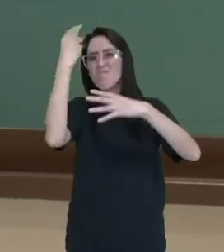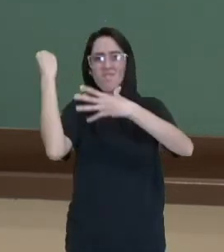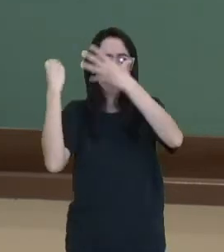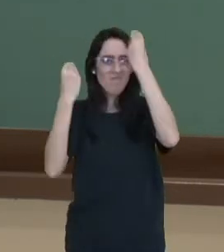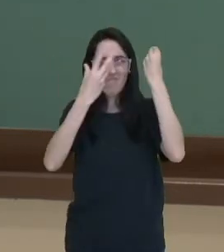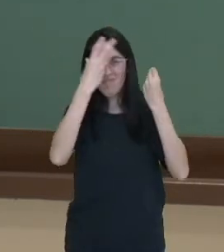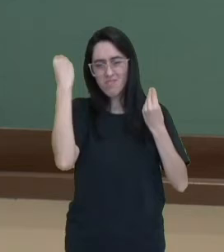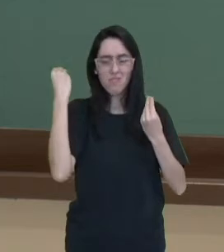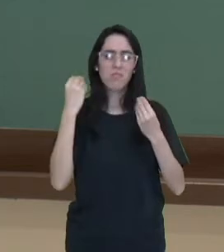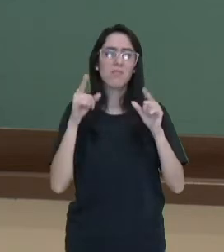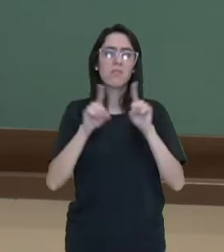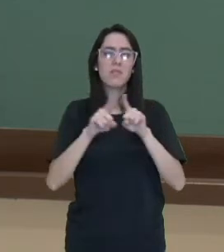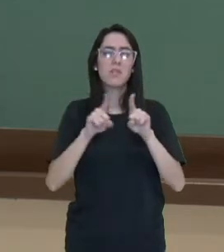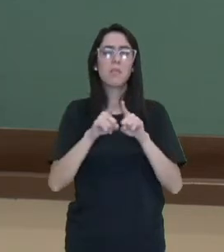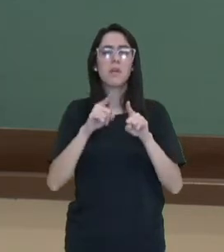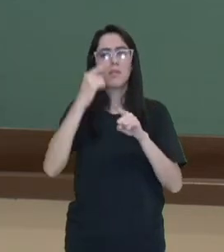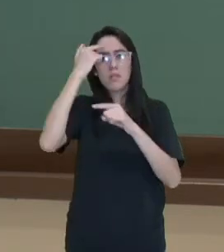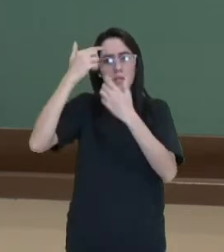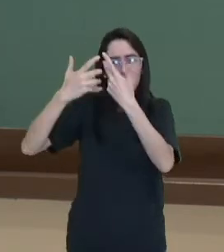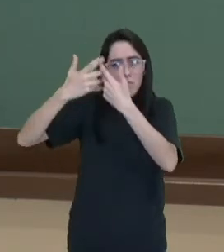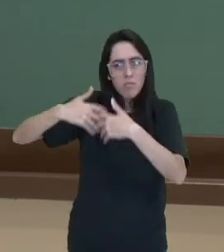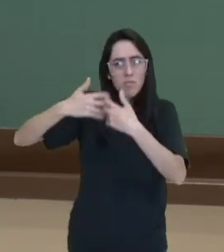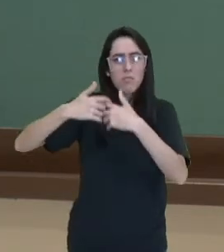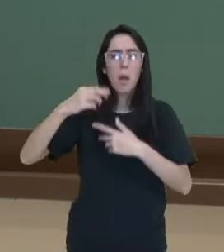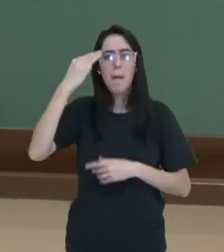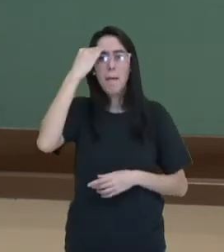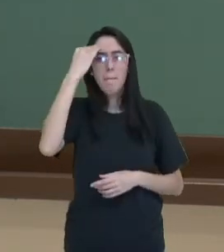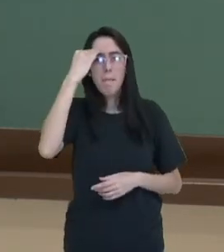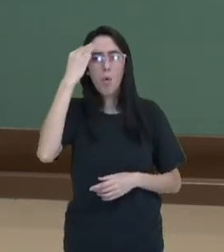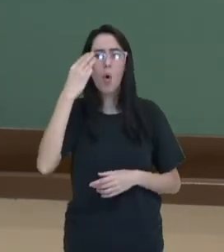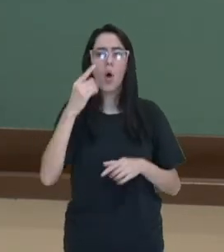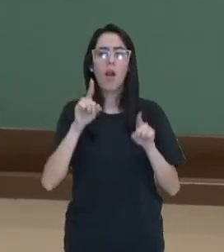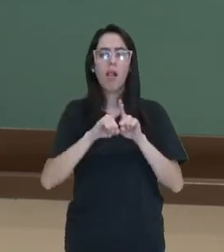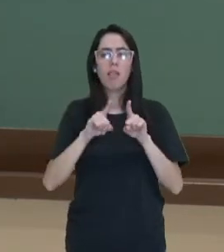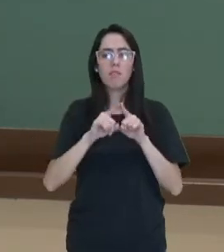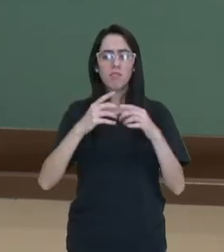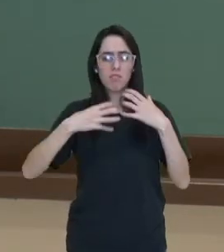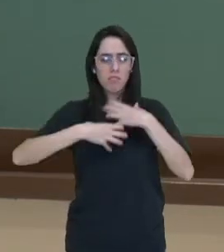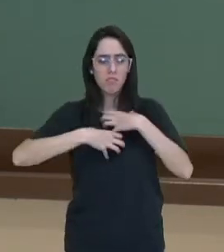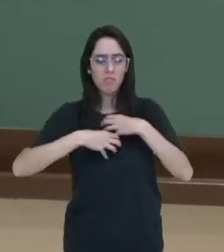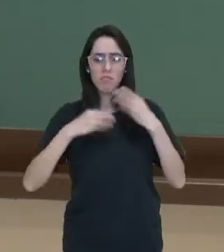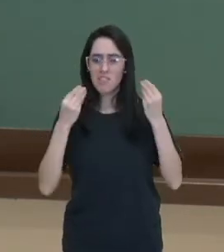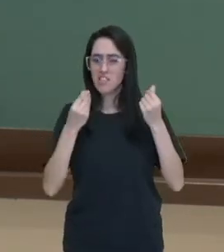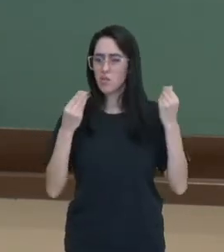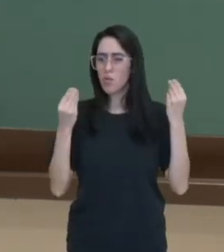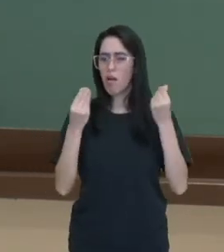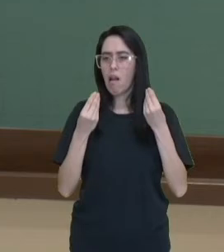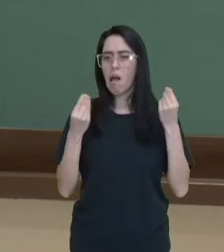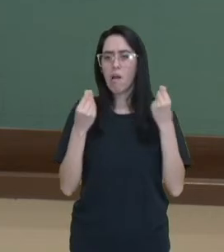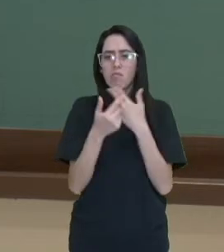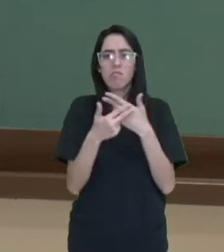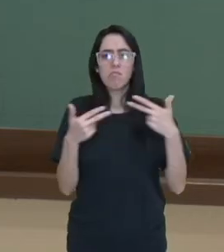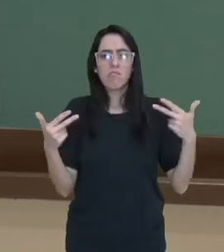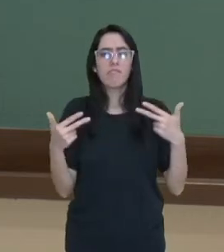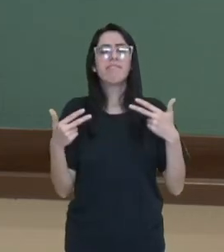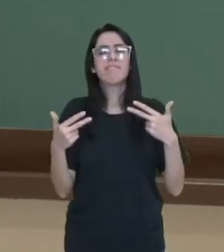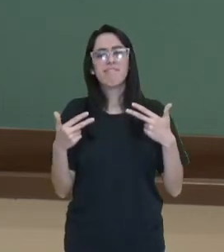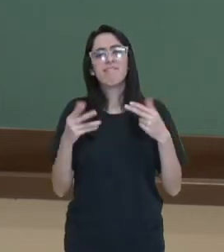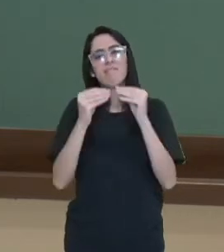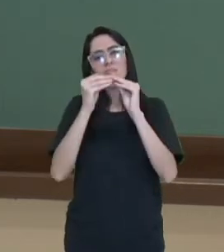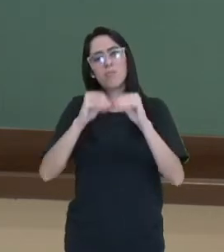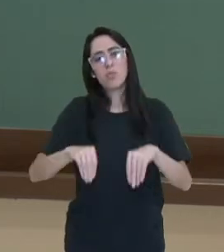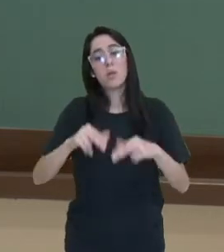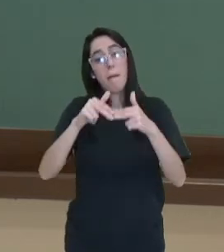importante para a linguagem, raciocínio, memória, reconhecimento dos estímulos, né, sensoriais e o pensamento abstrato. Por isso que as